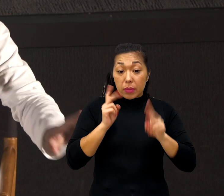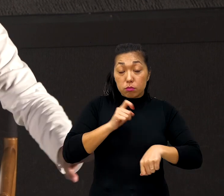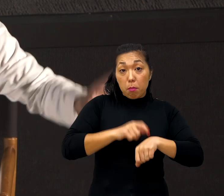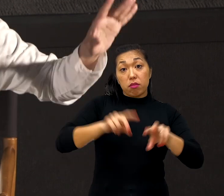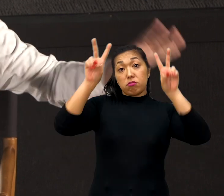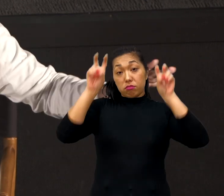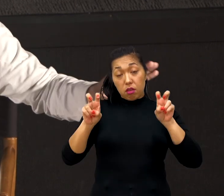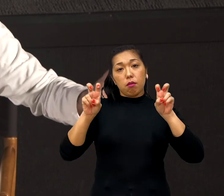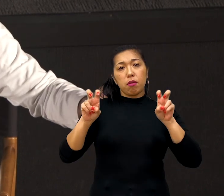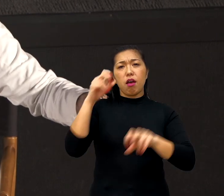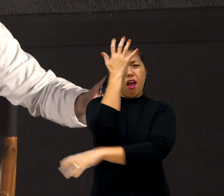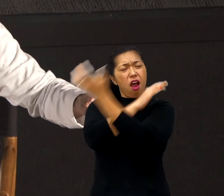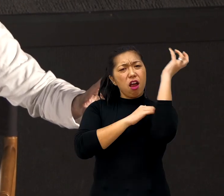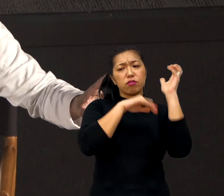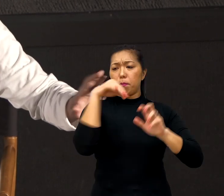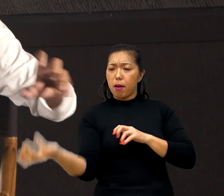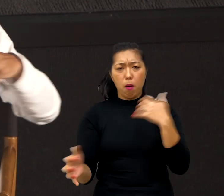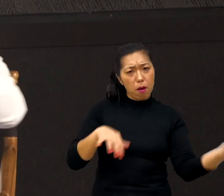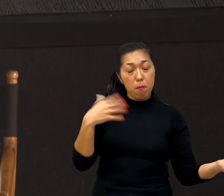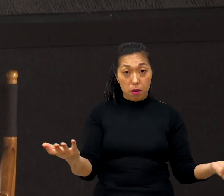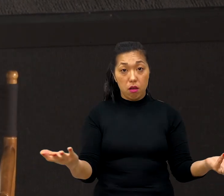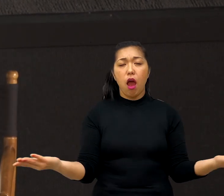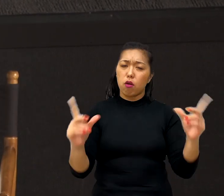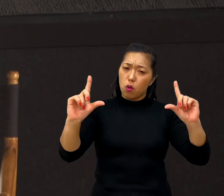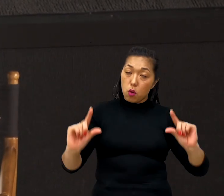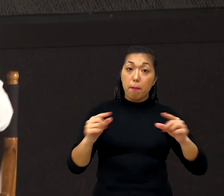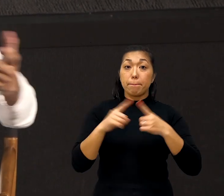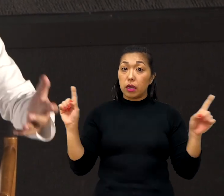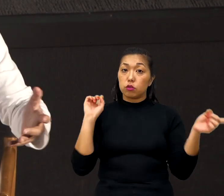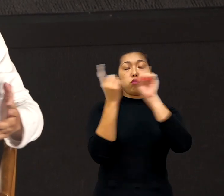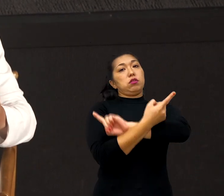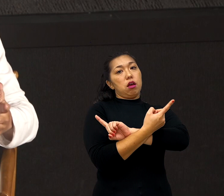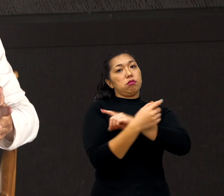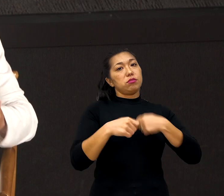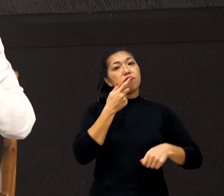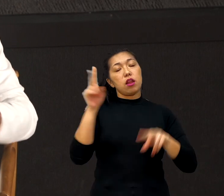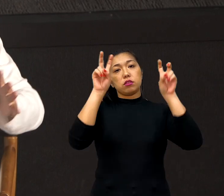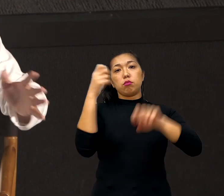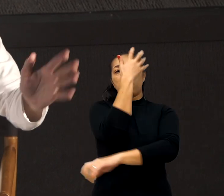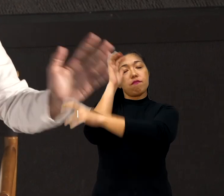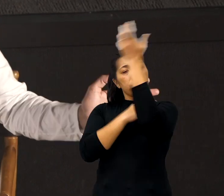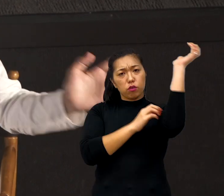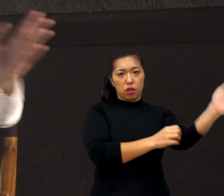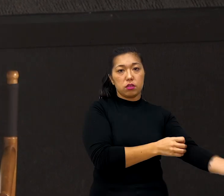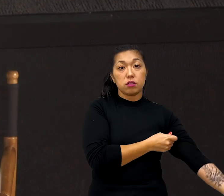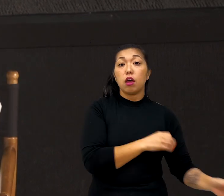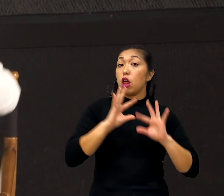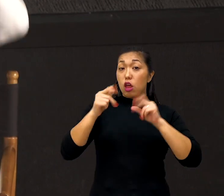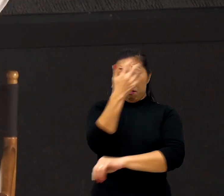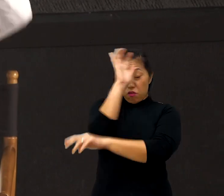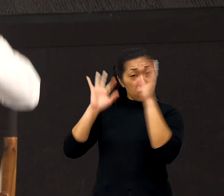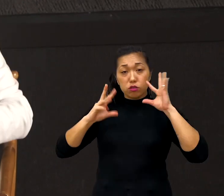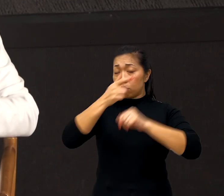mais forte, né, que agora já começou a reduzir, era um contraditório. Você tem que falar da floresta. Eu falei assim, desculpa, da floresta todo mundo já